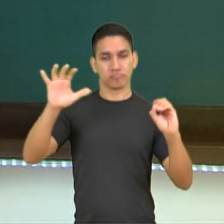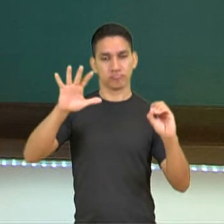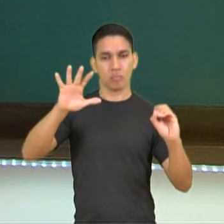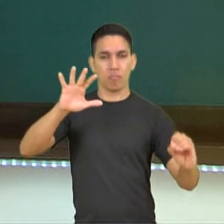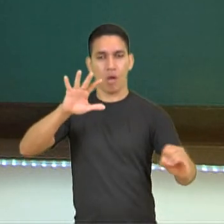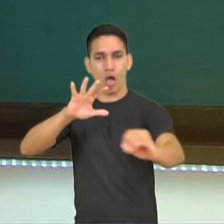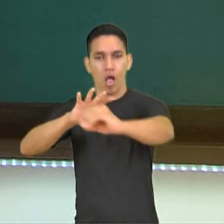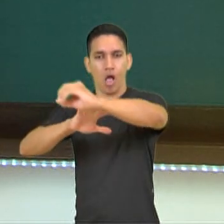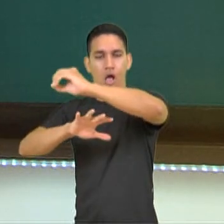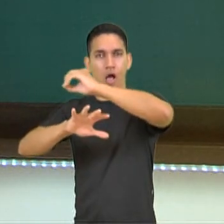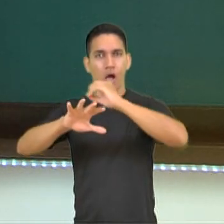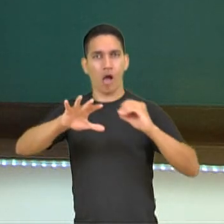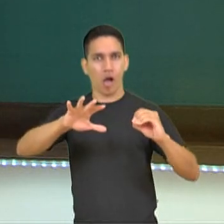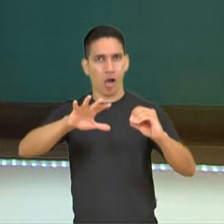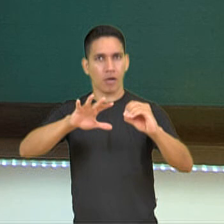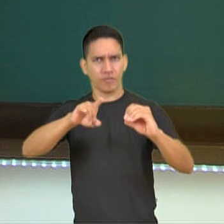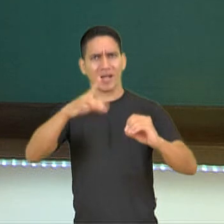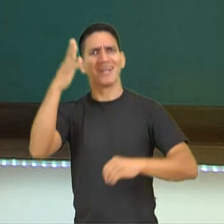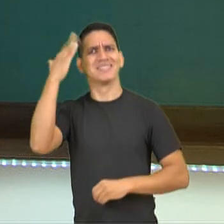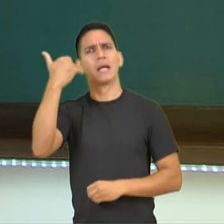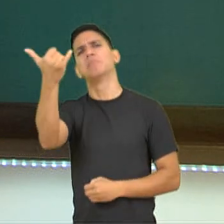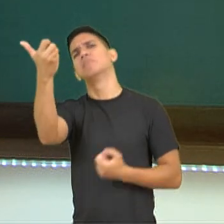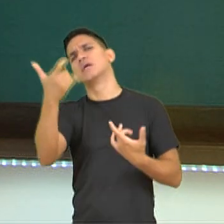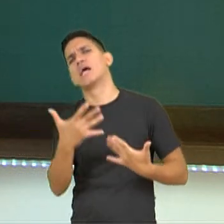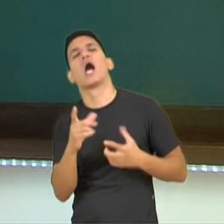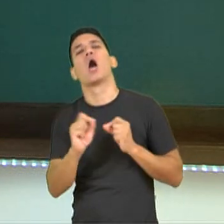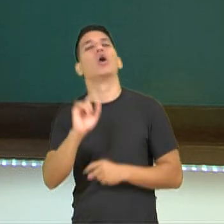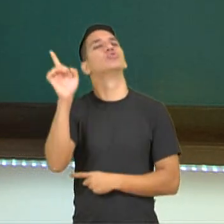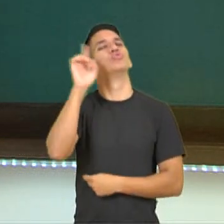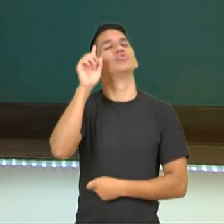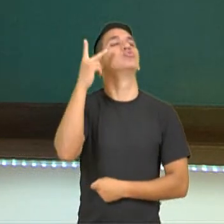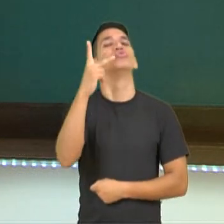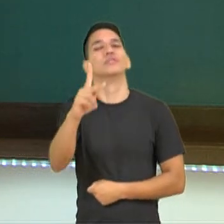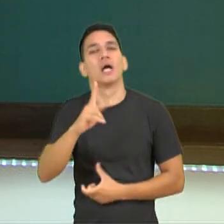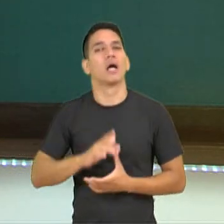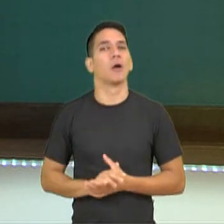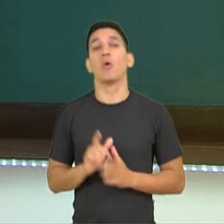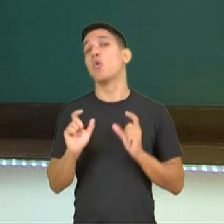vocês conseguiriam dizer para mim, no dia a dia de vocês, o que